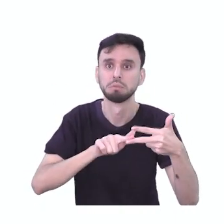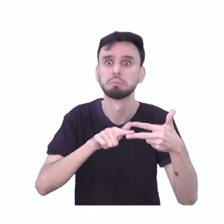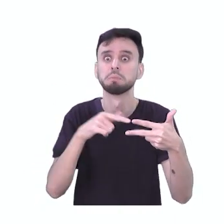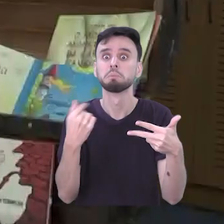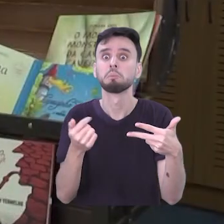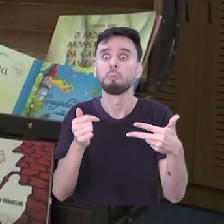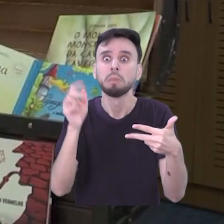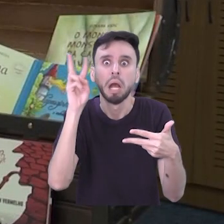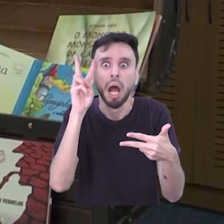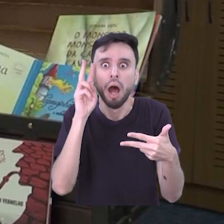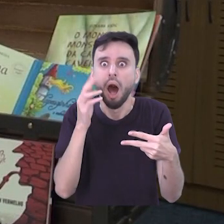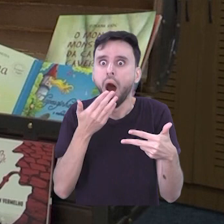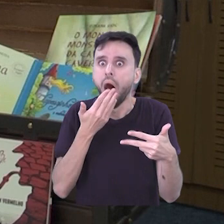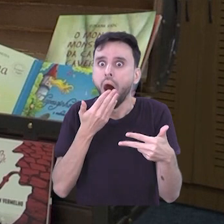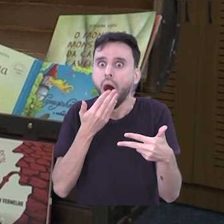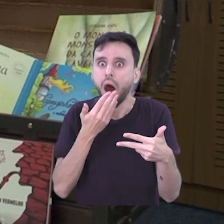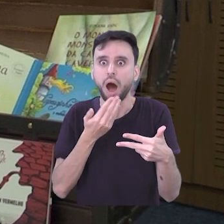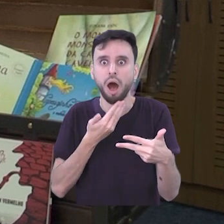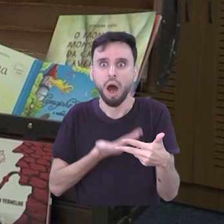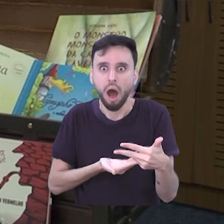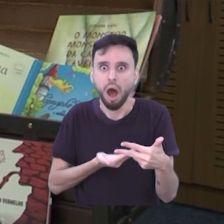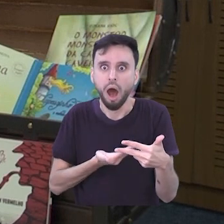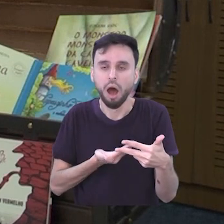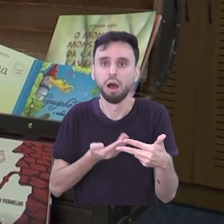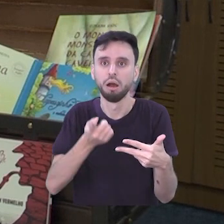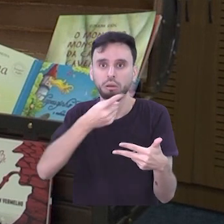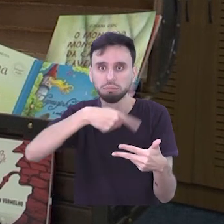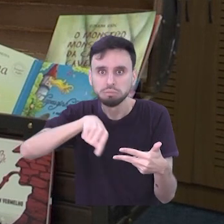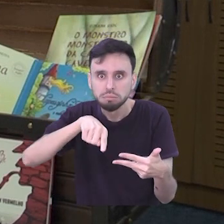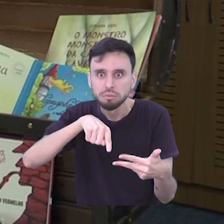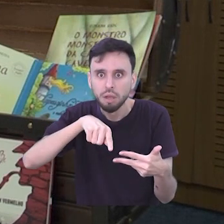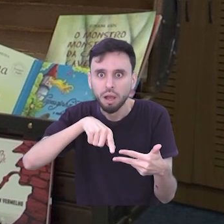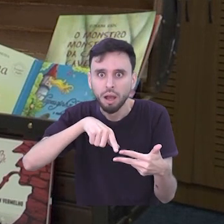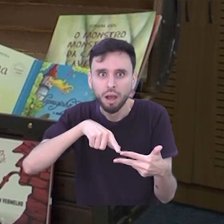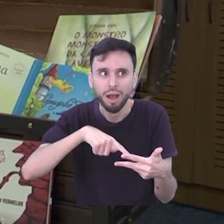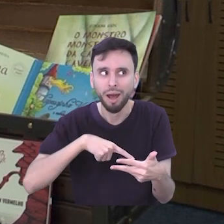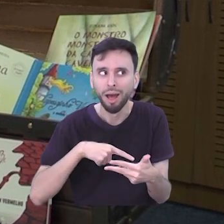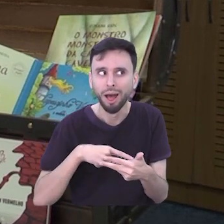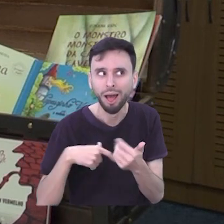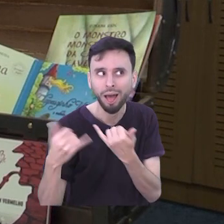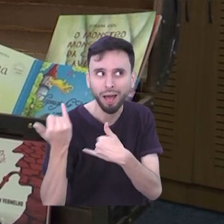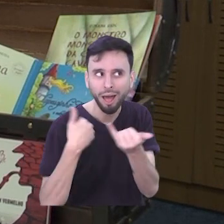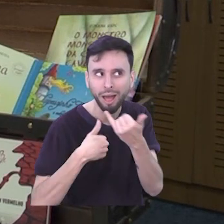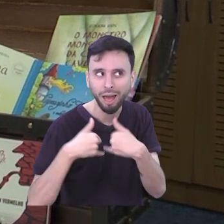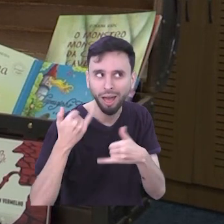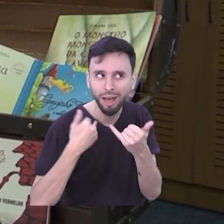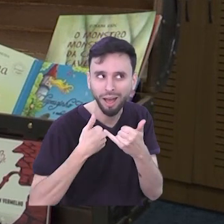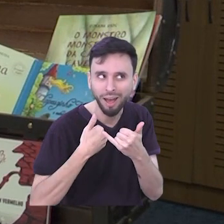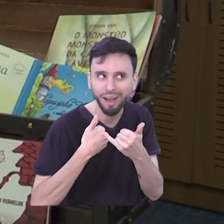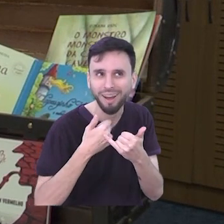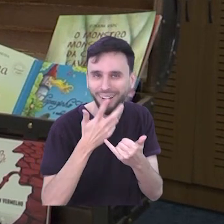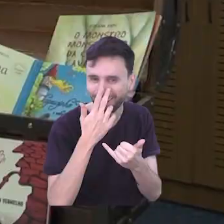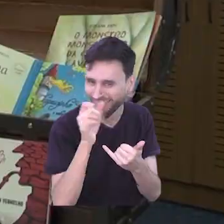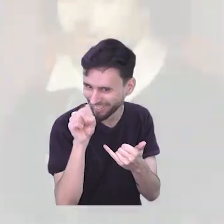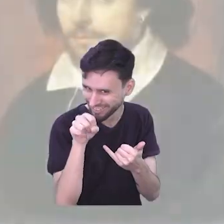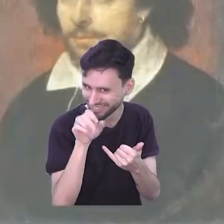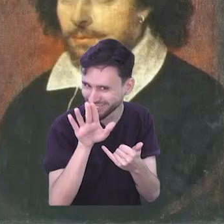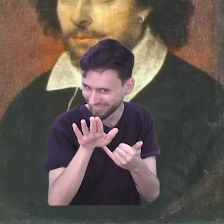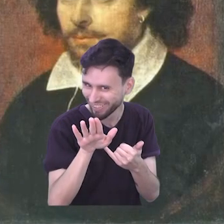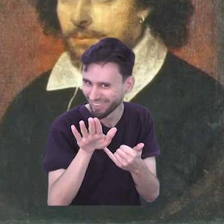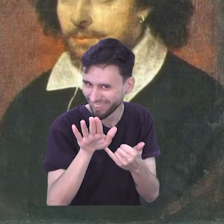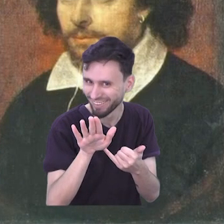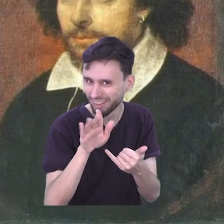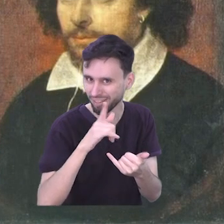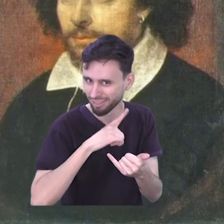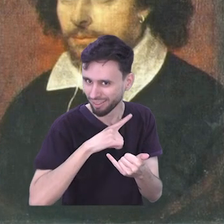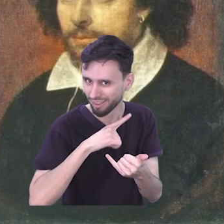todas essas 3 questões. Vocês sabem? Sabem? Tô ouvindo gente falando que sim. Muito bem,